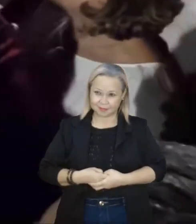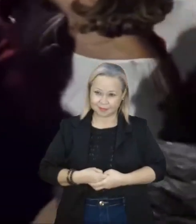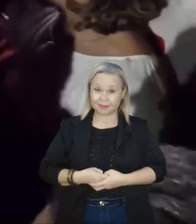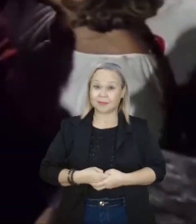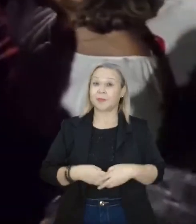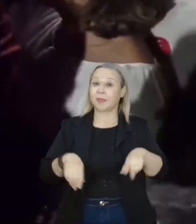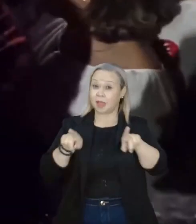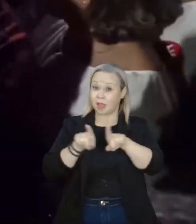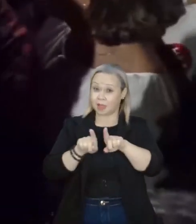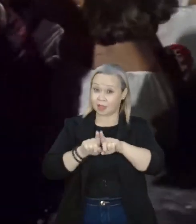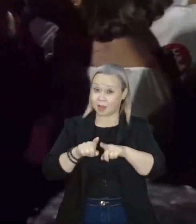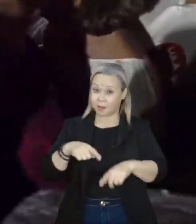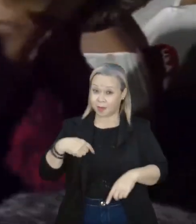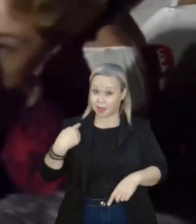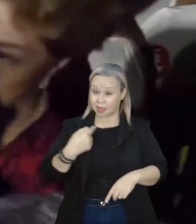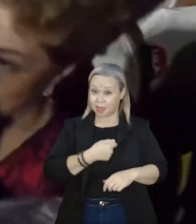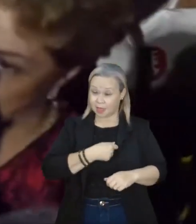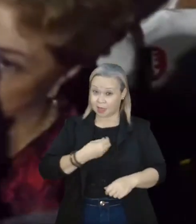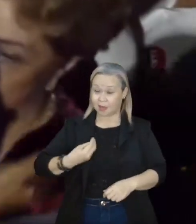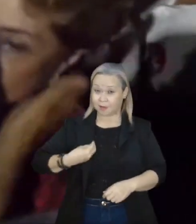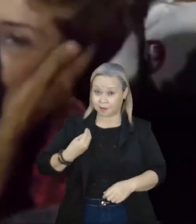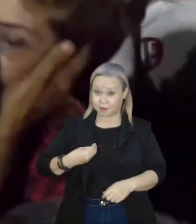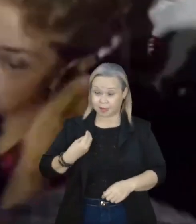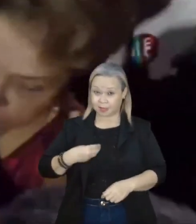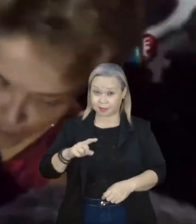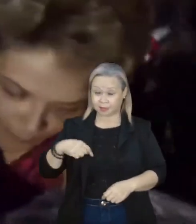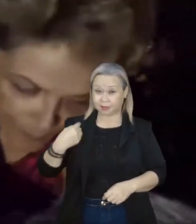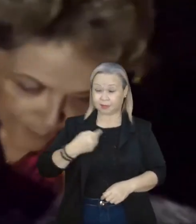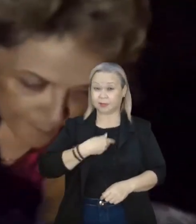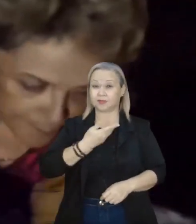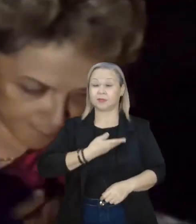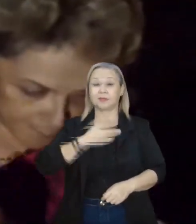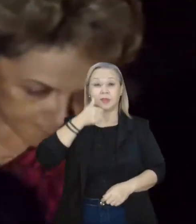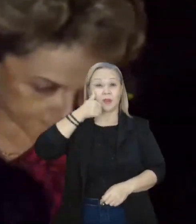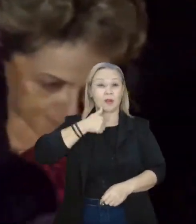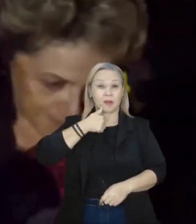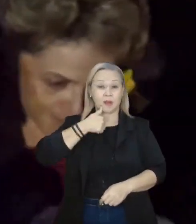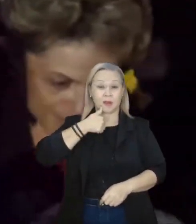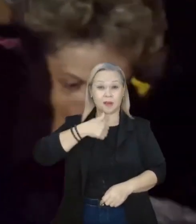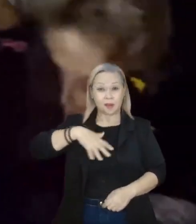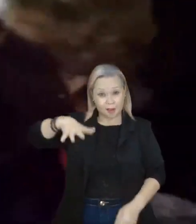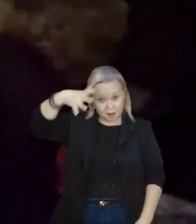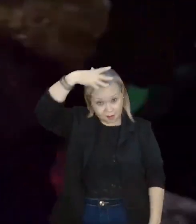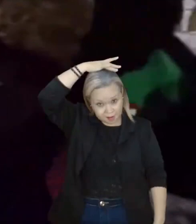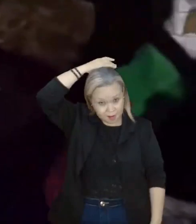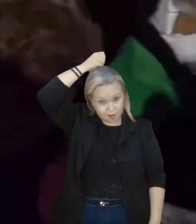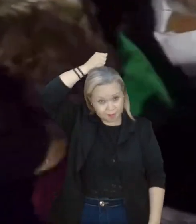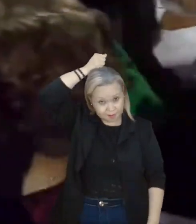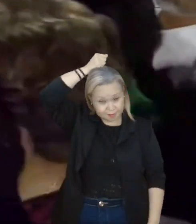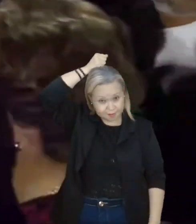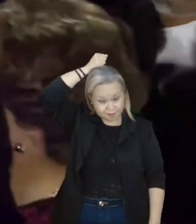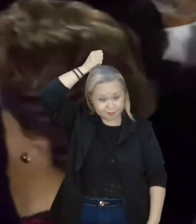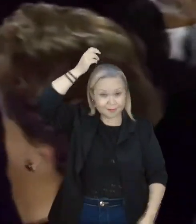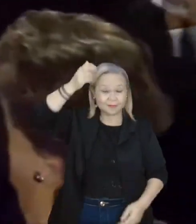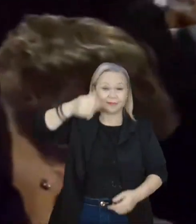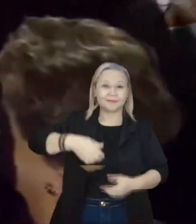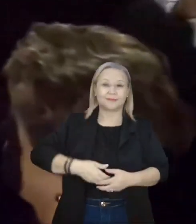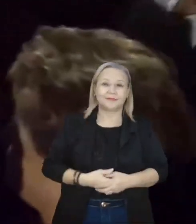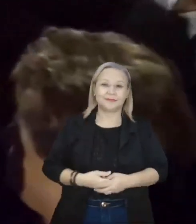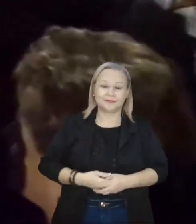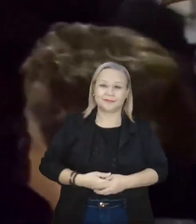Também está conosco aqui a nossa companheira Benedita da Silva.